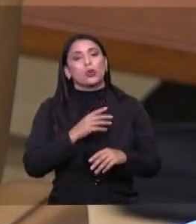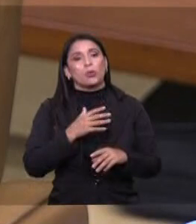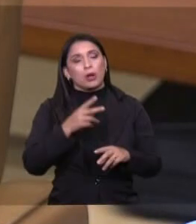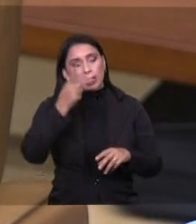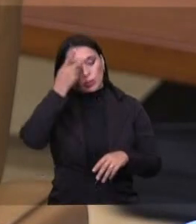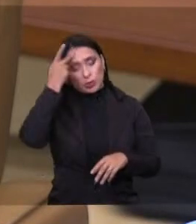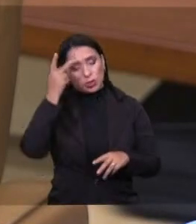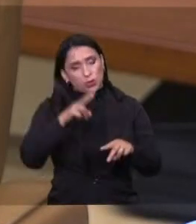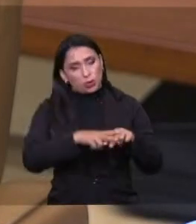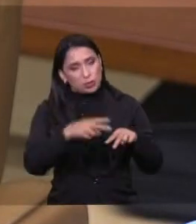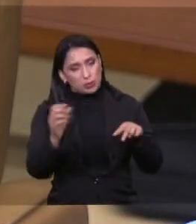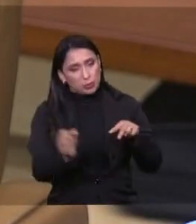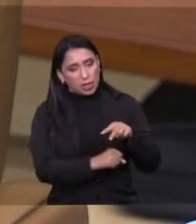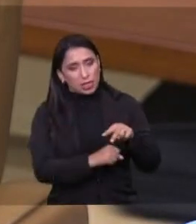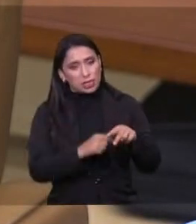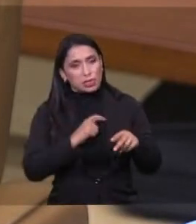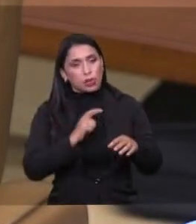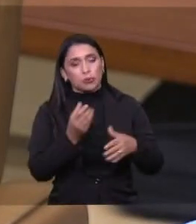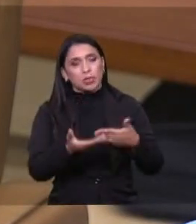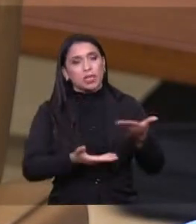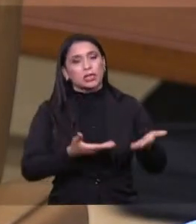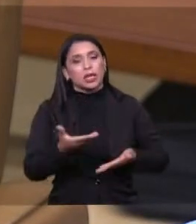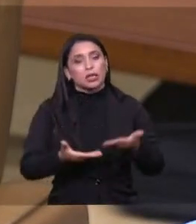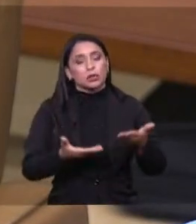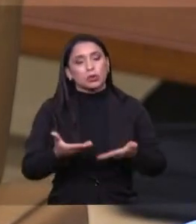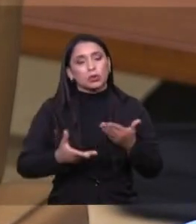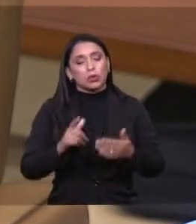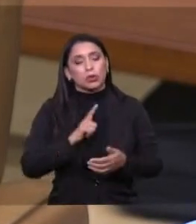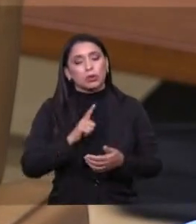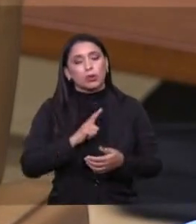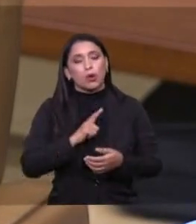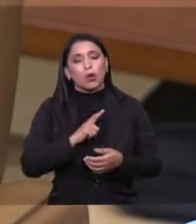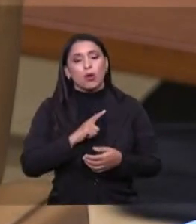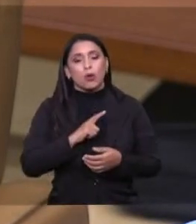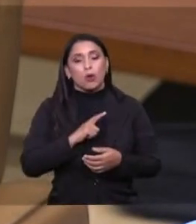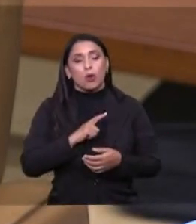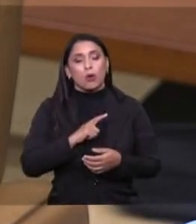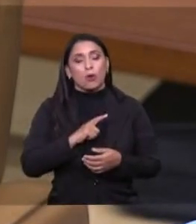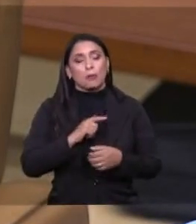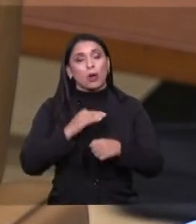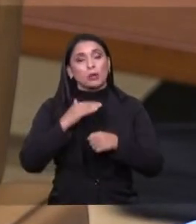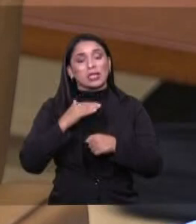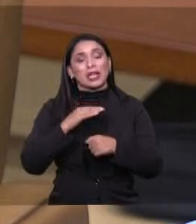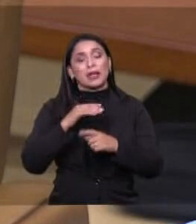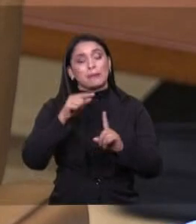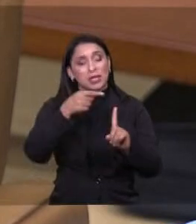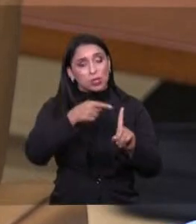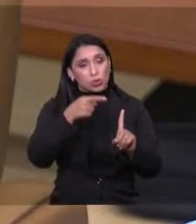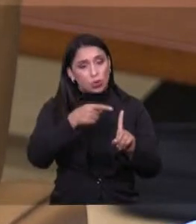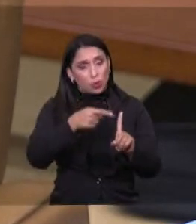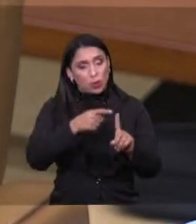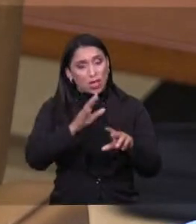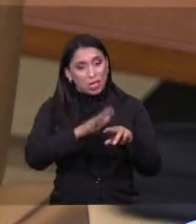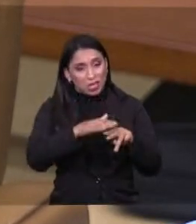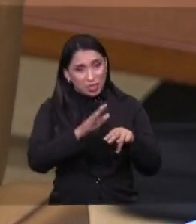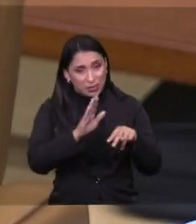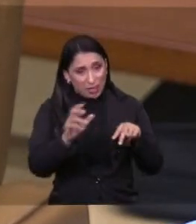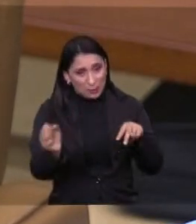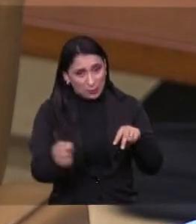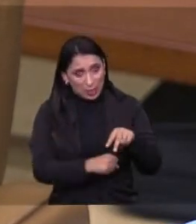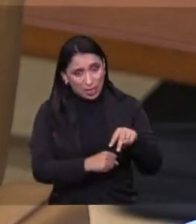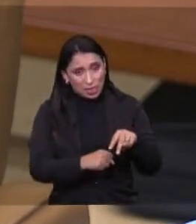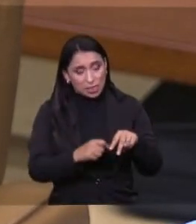impedindo o acordo ou ajuste de qualquer autoridade com órgãos de imprensa para explorar a imagem da pessoa submetida à prisão sob pena